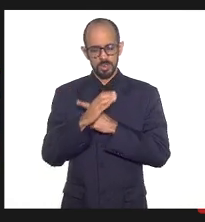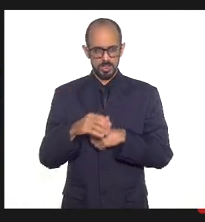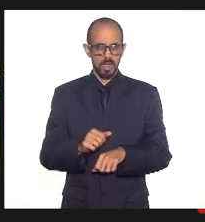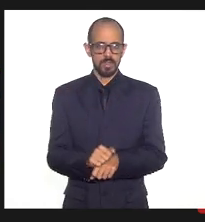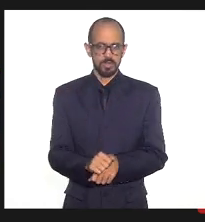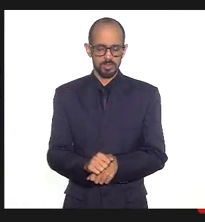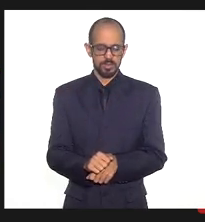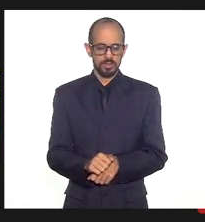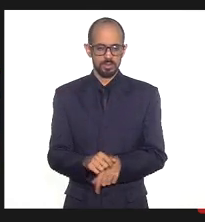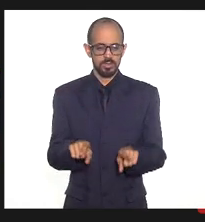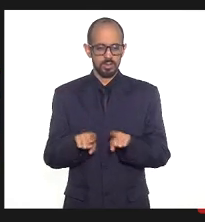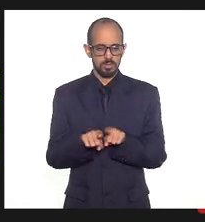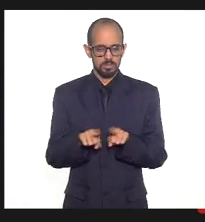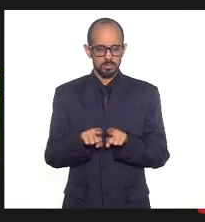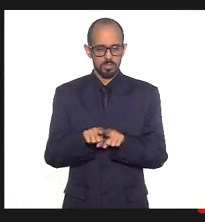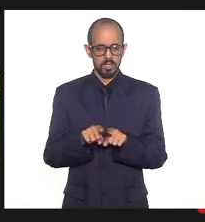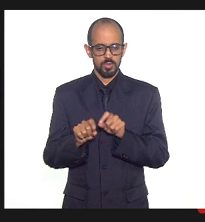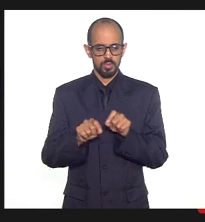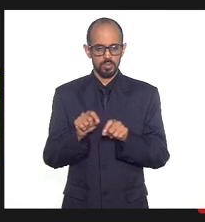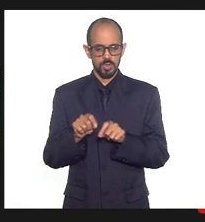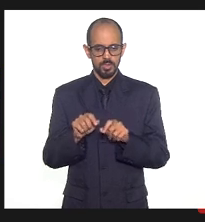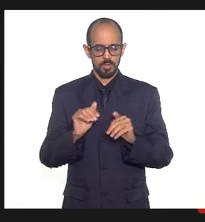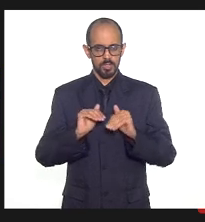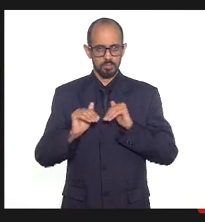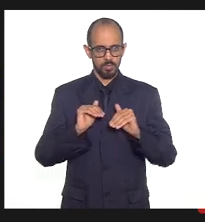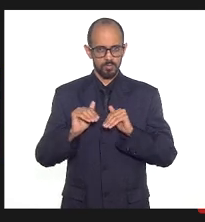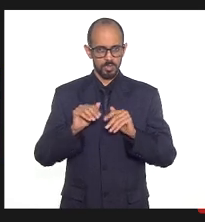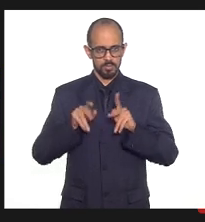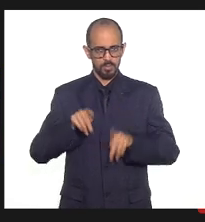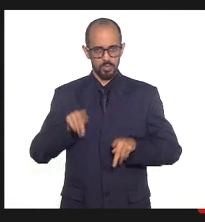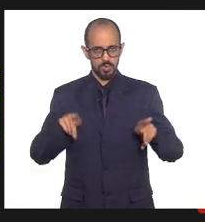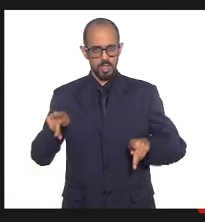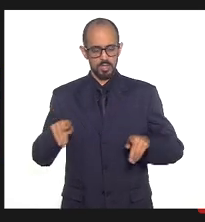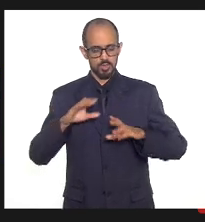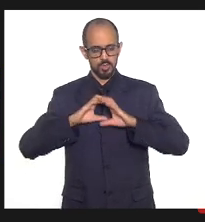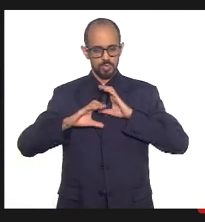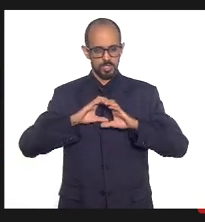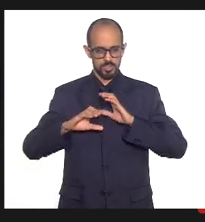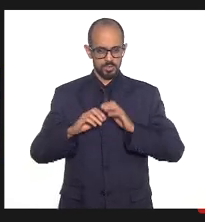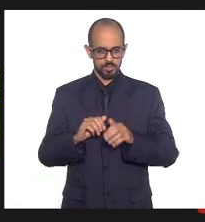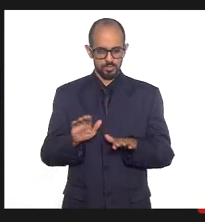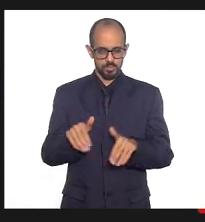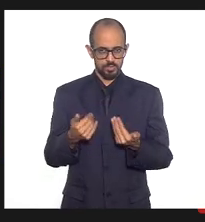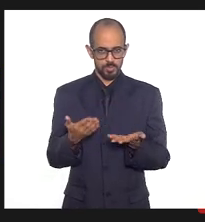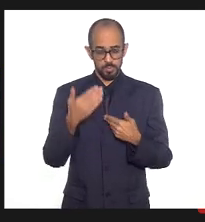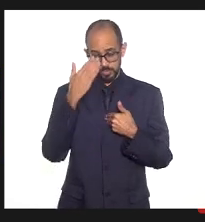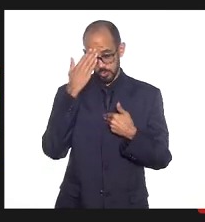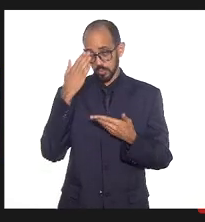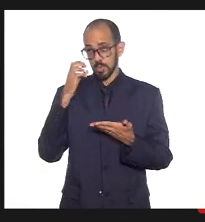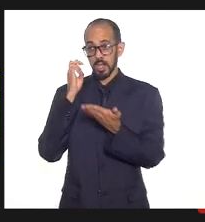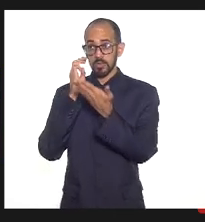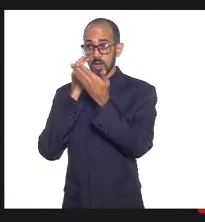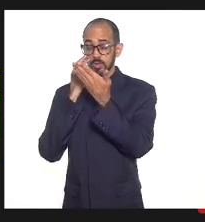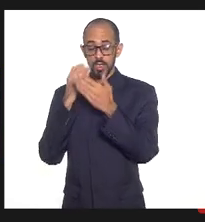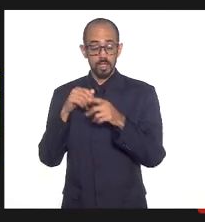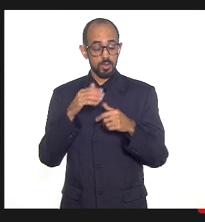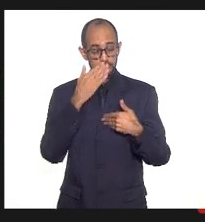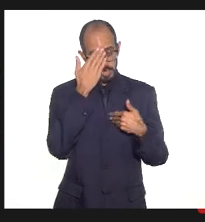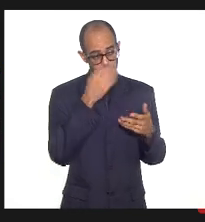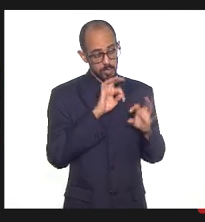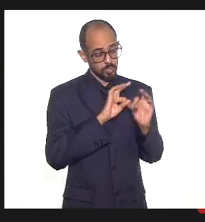comunitárias e para também os movimentos populares de comunicação. Então, muito obrigado, Valdec. Muito